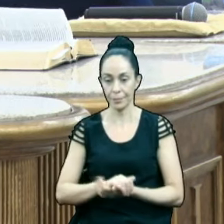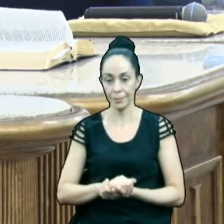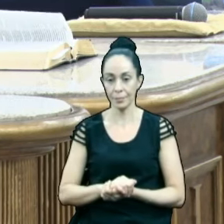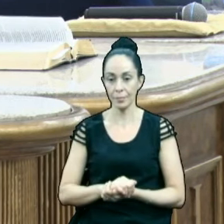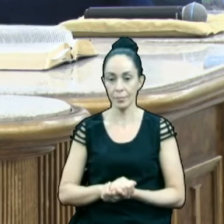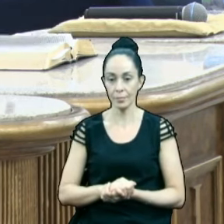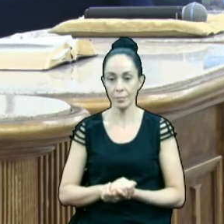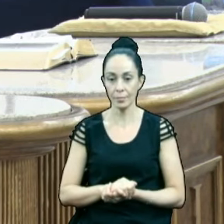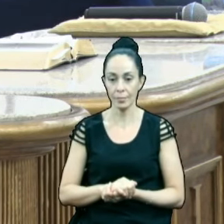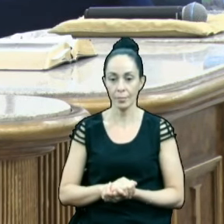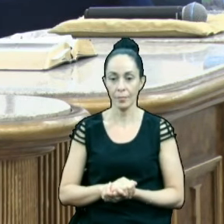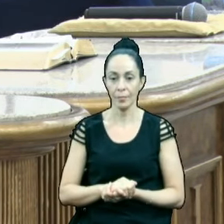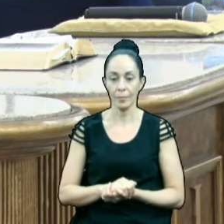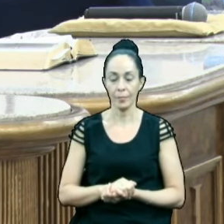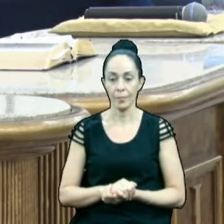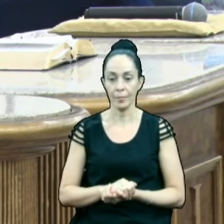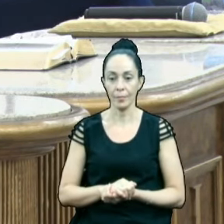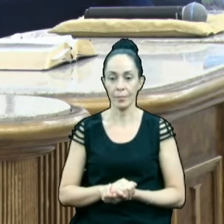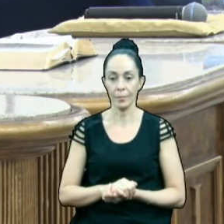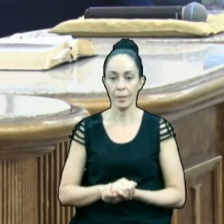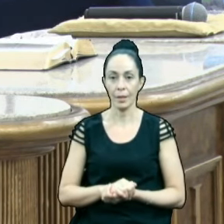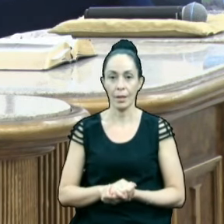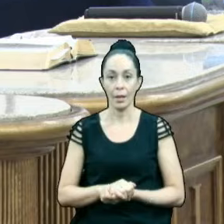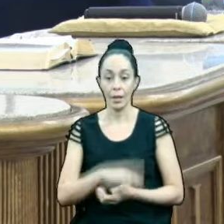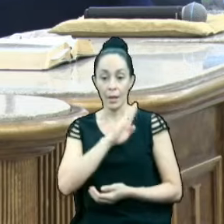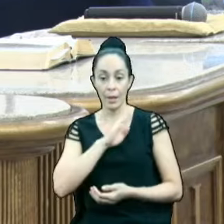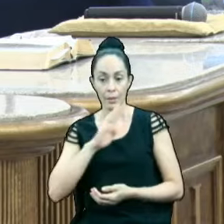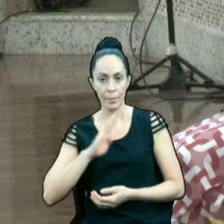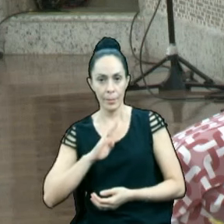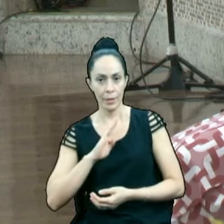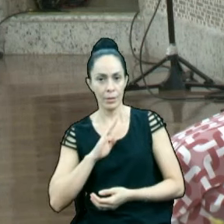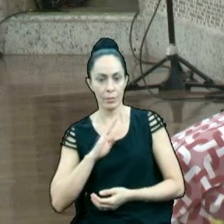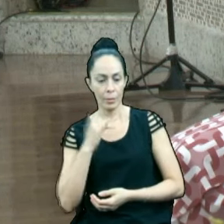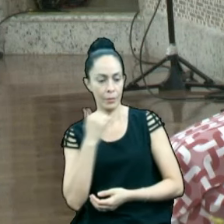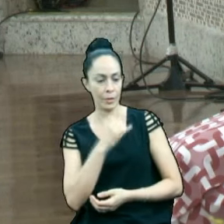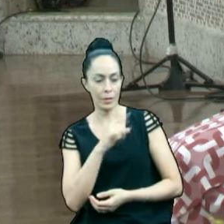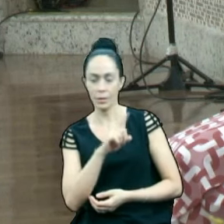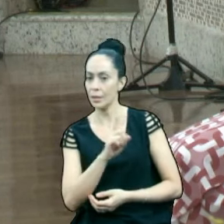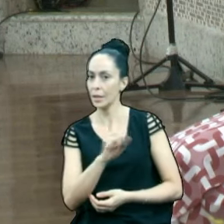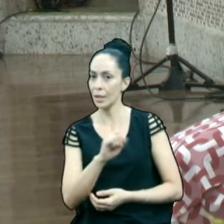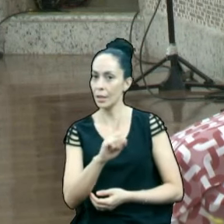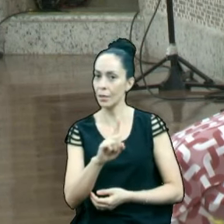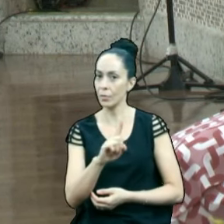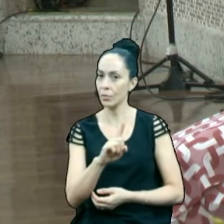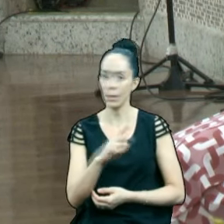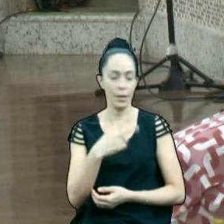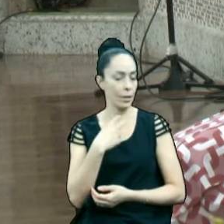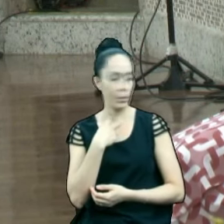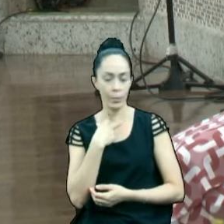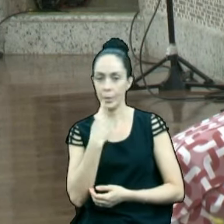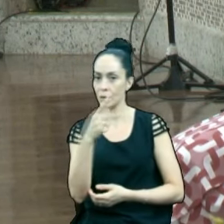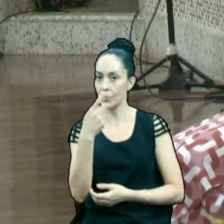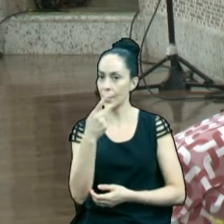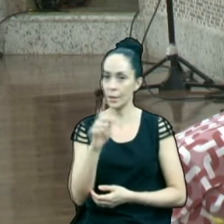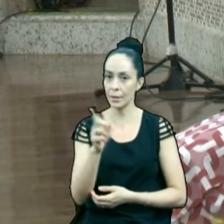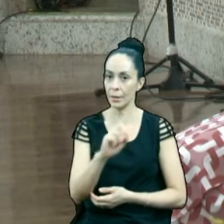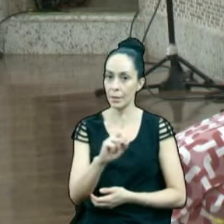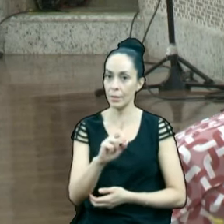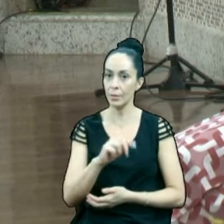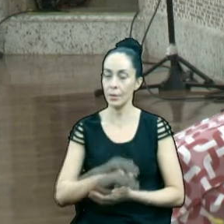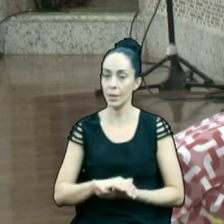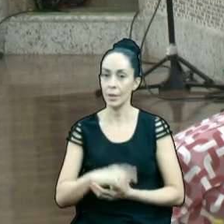lá Ah não não vou eu eu fui mal interpretado né É que eu tô feliz demais aqui com isso a